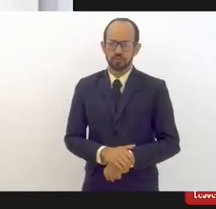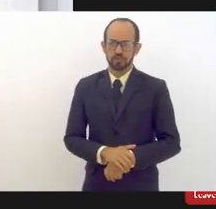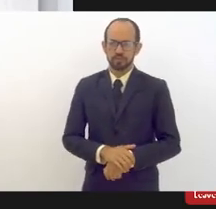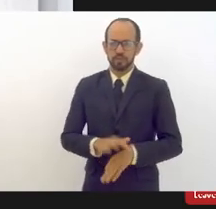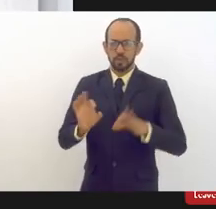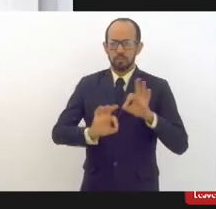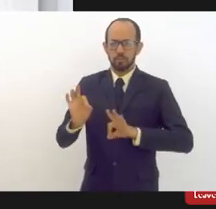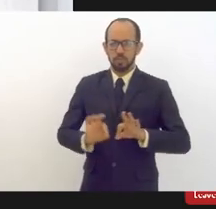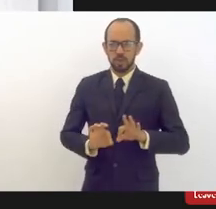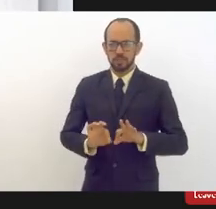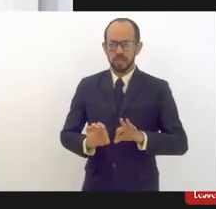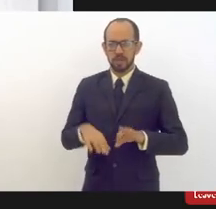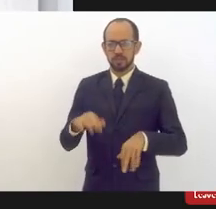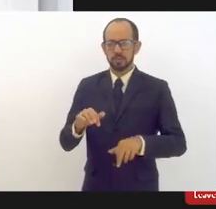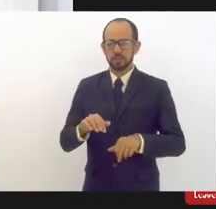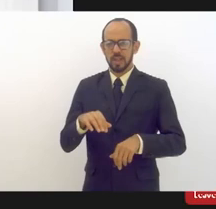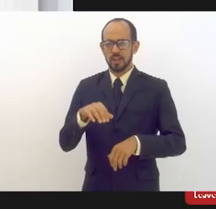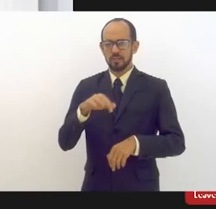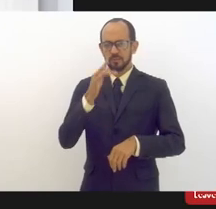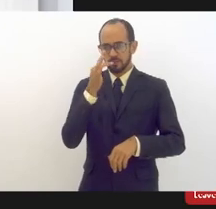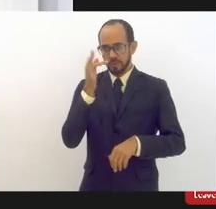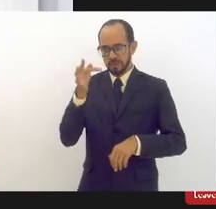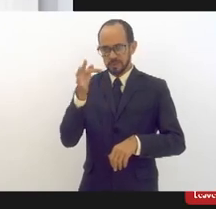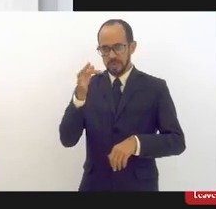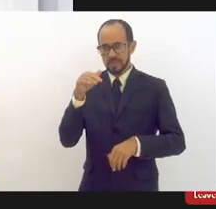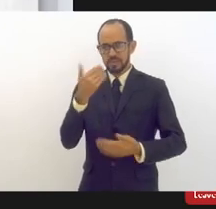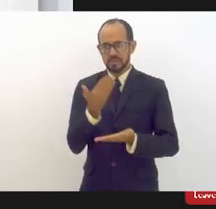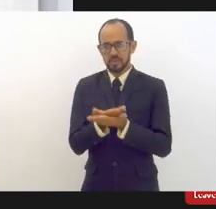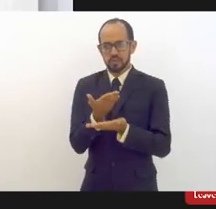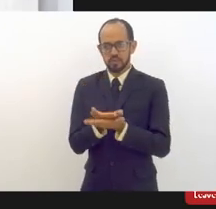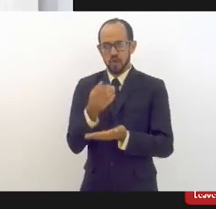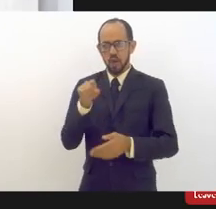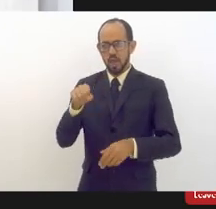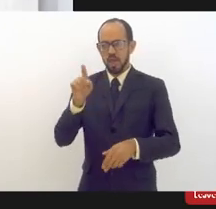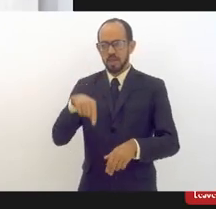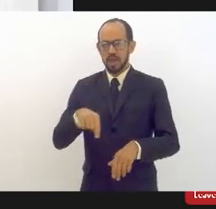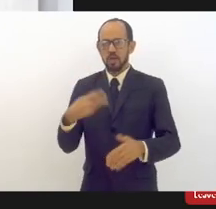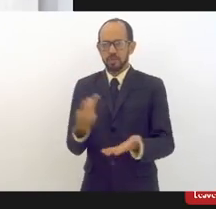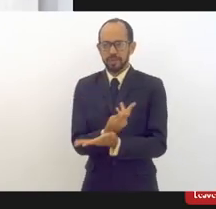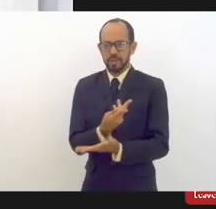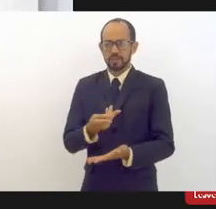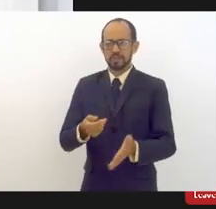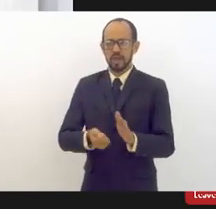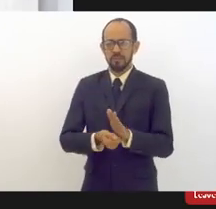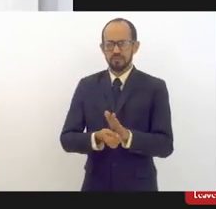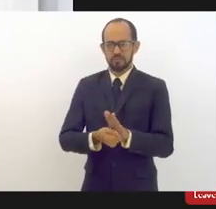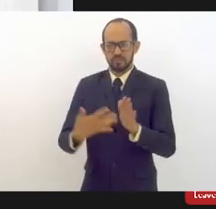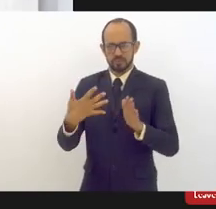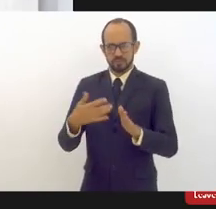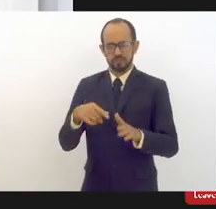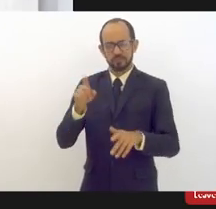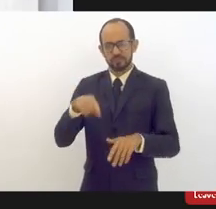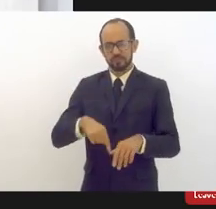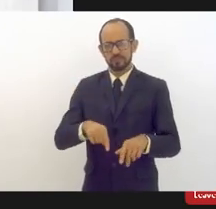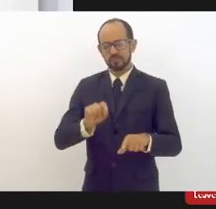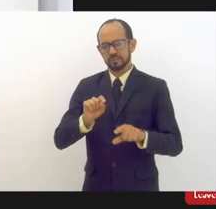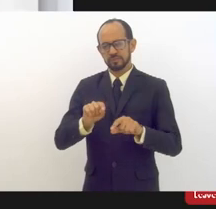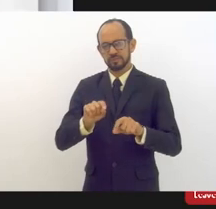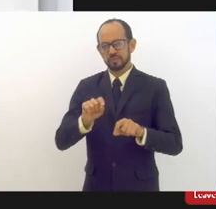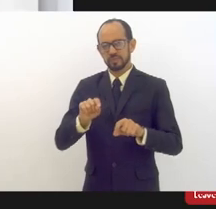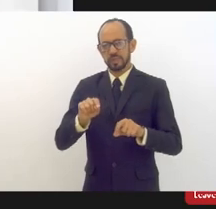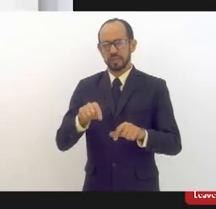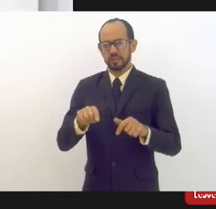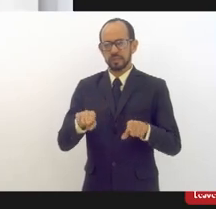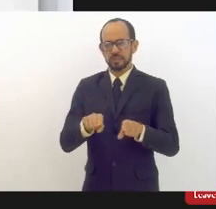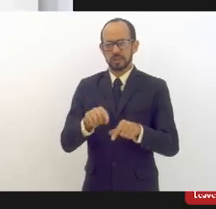Projeto da França Escola, que já acontece há bastante tempo aqui, junto com a Intercultural Brasil-França, que agora nós estamos mais duas,